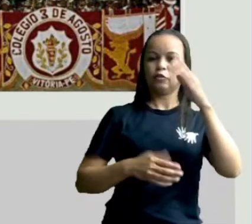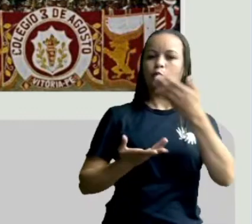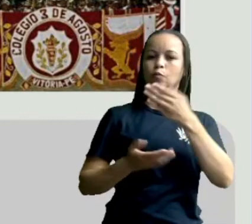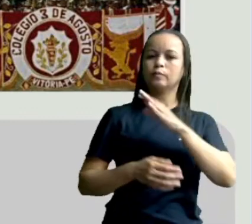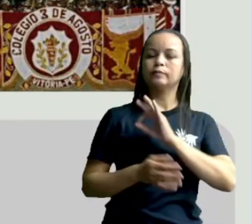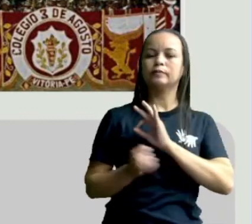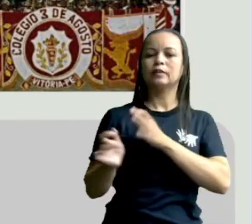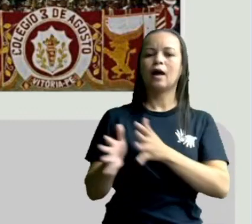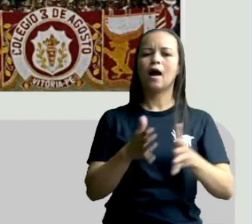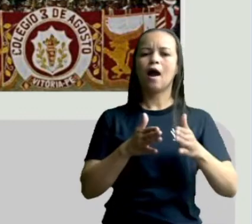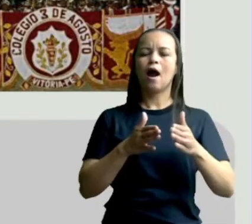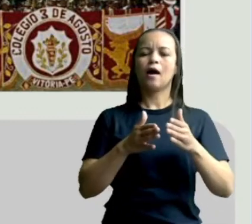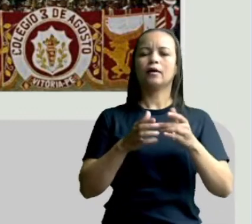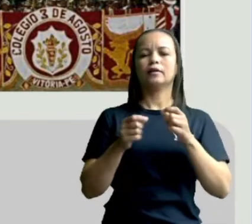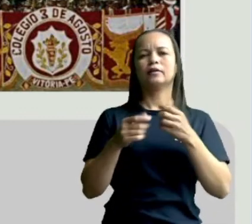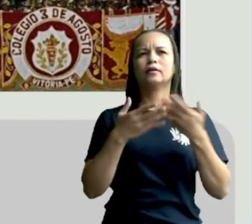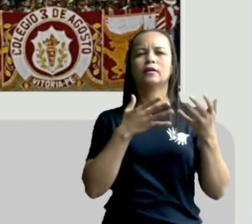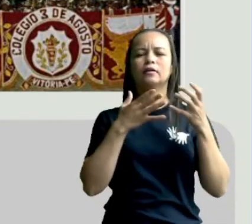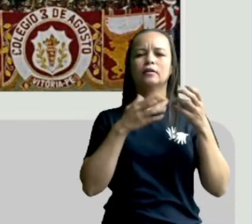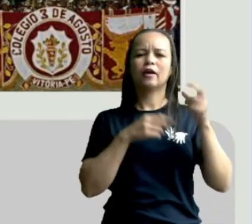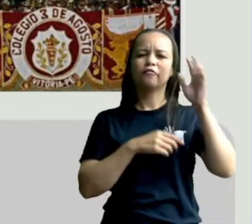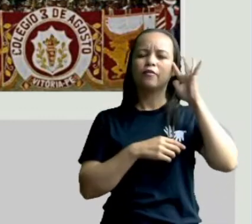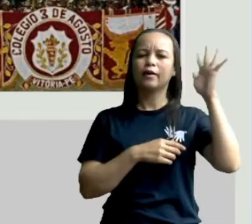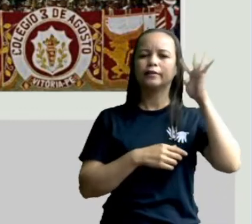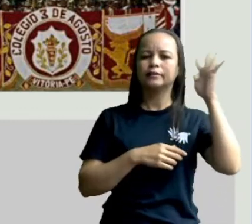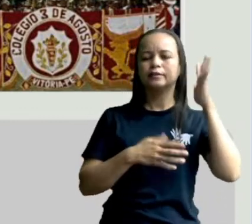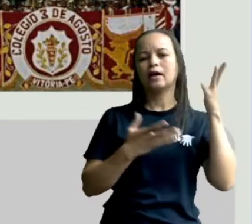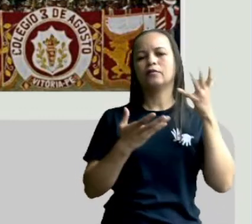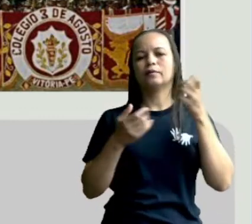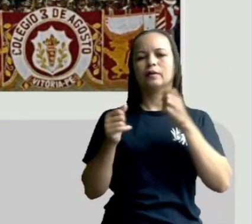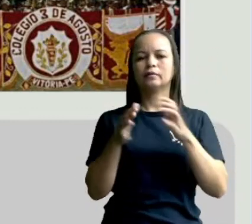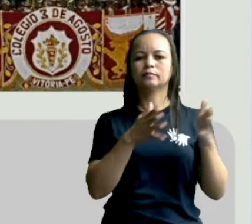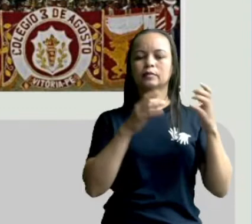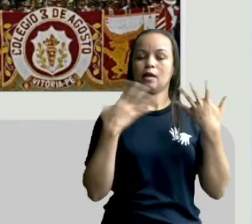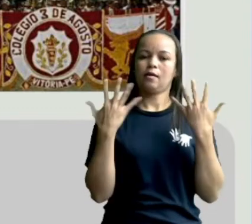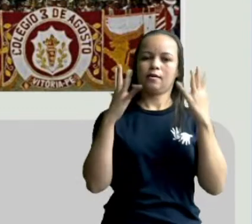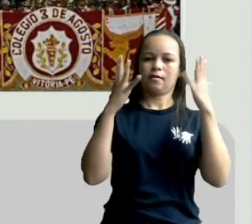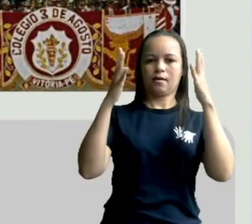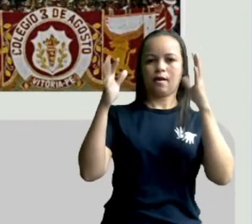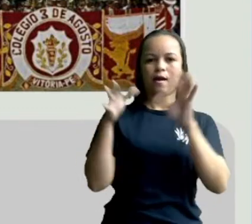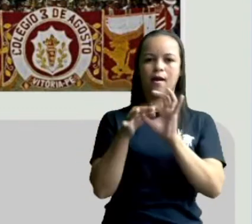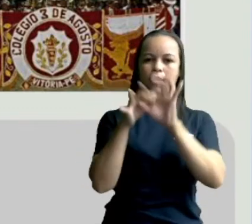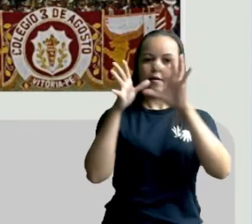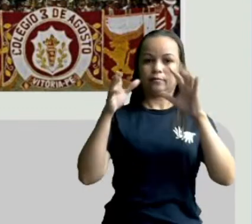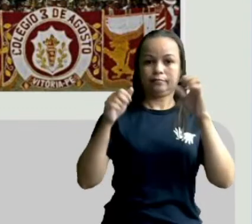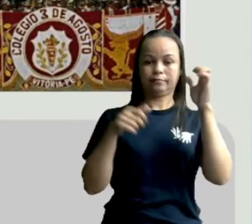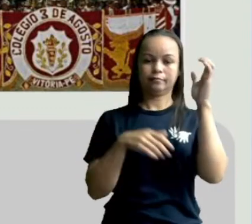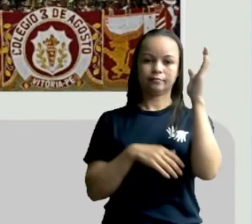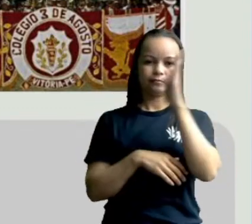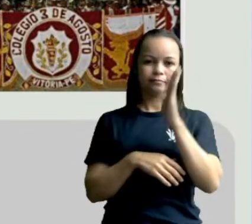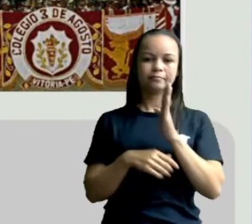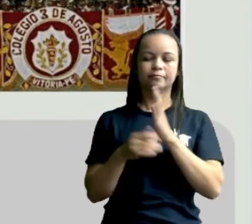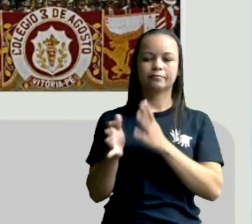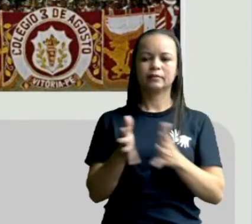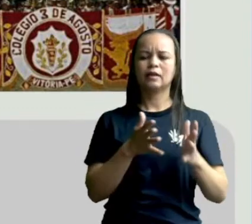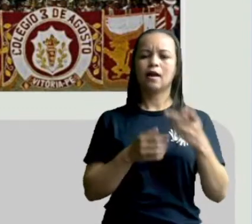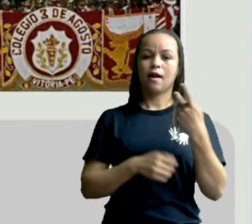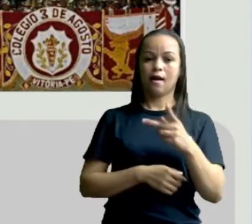de servir de reflexão e rememorar a proclamação da independência. Então, aqui na cidade de Vitória de Santo